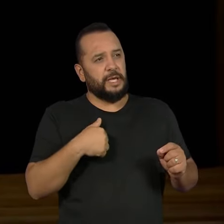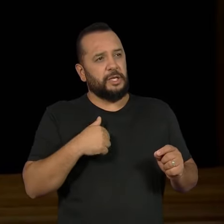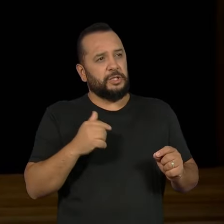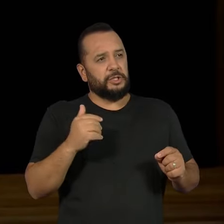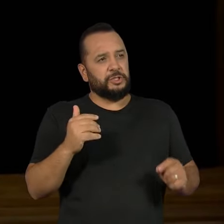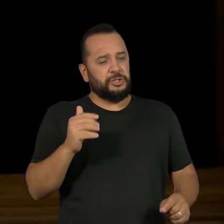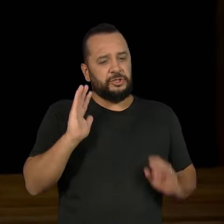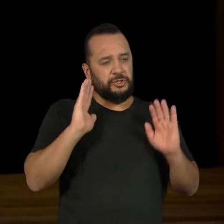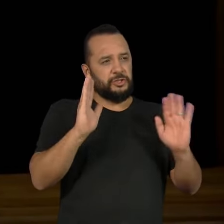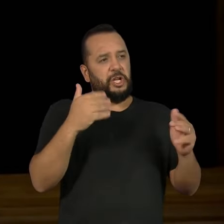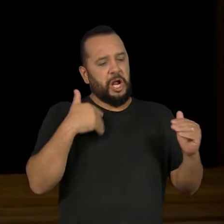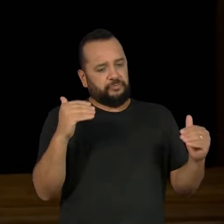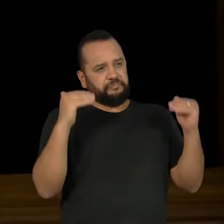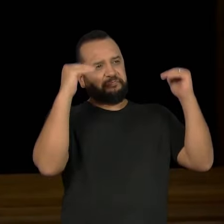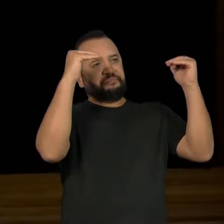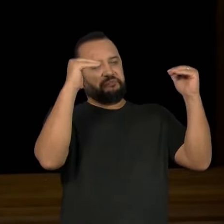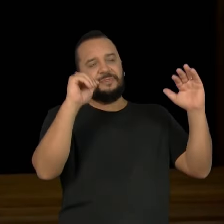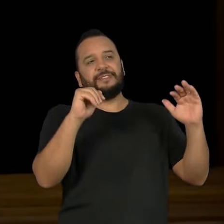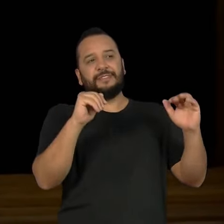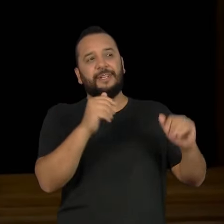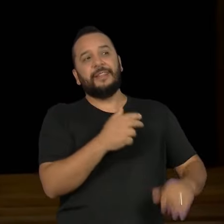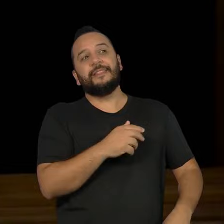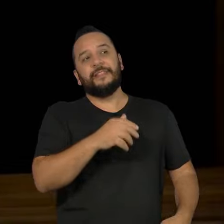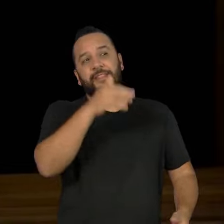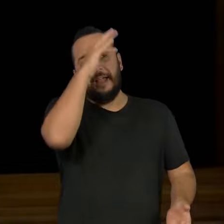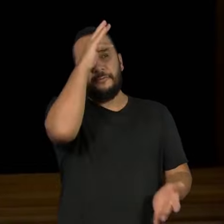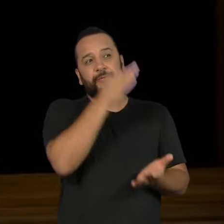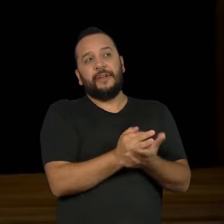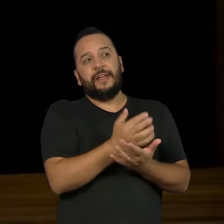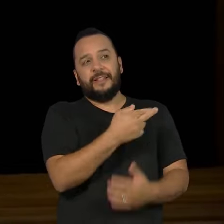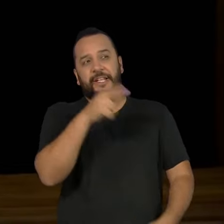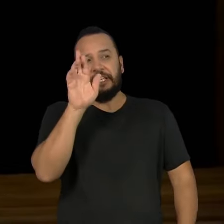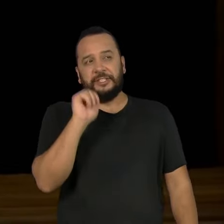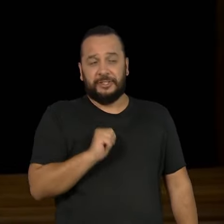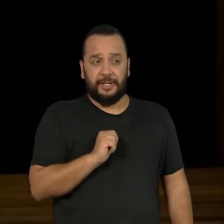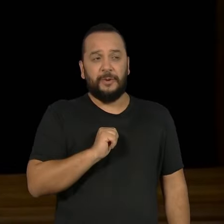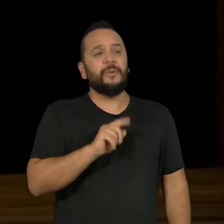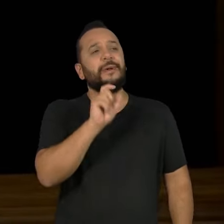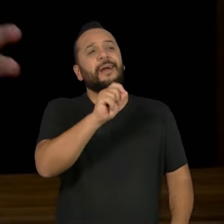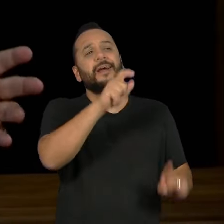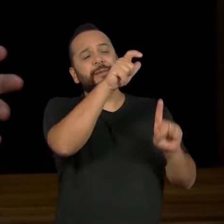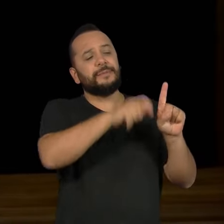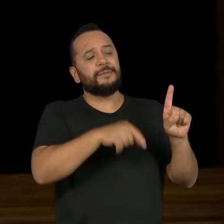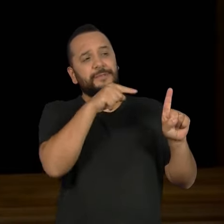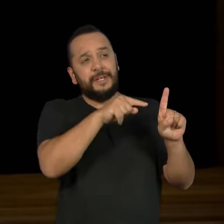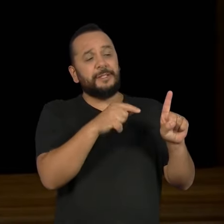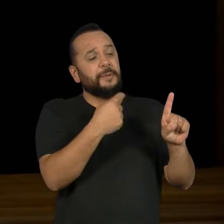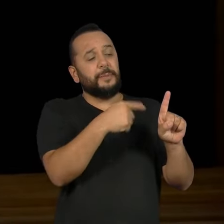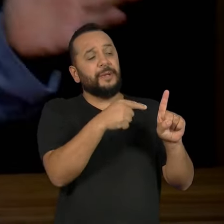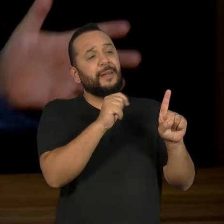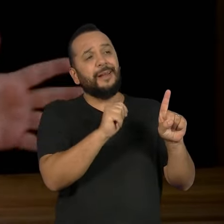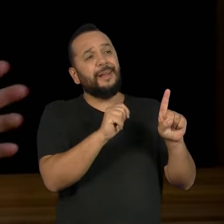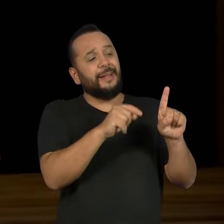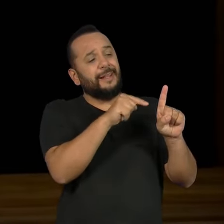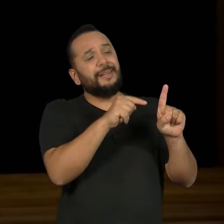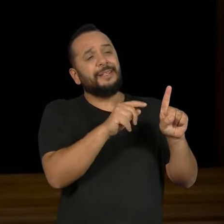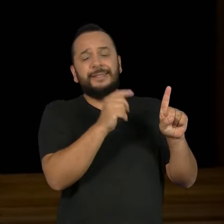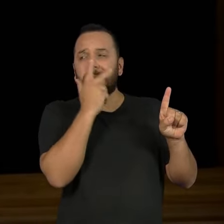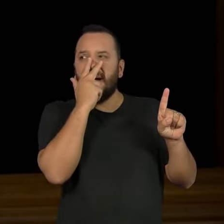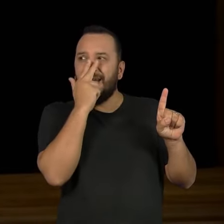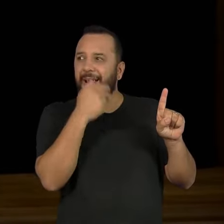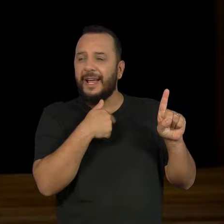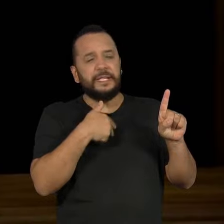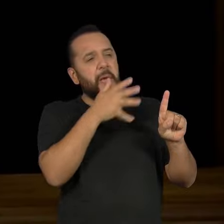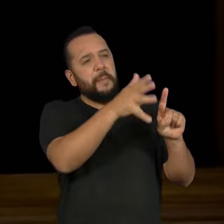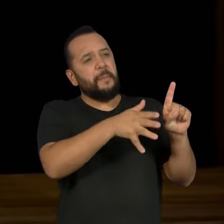melhor esse personagem porque muitos deles eh falam em nome de uma bancada